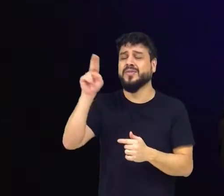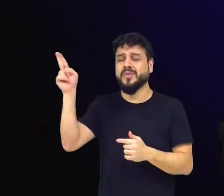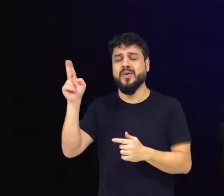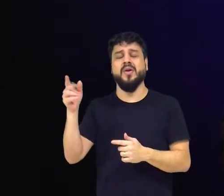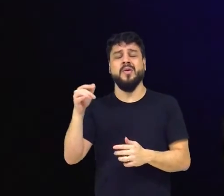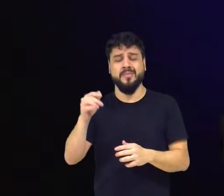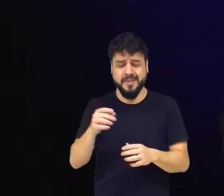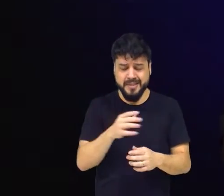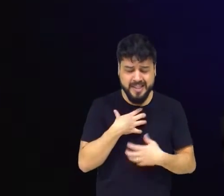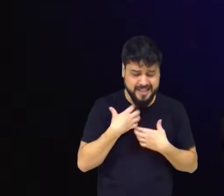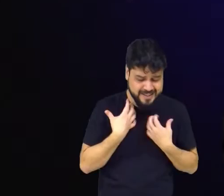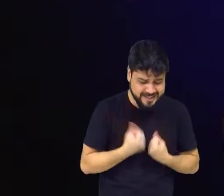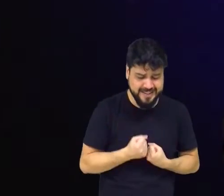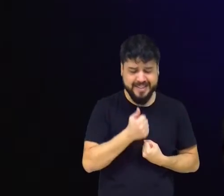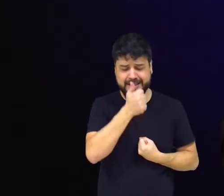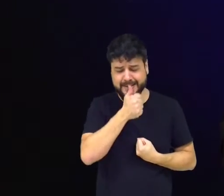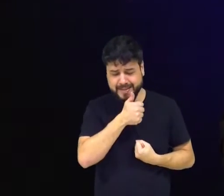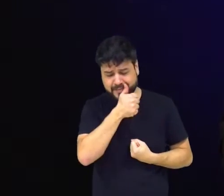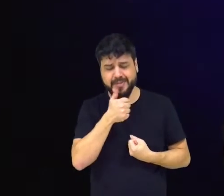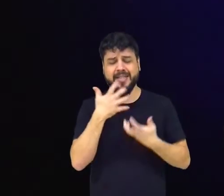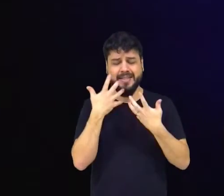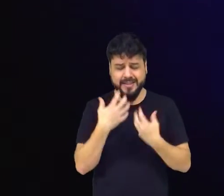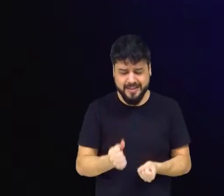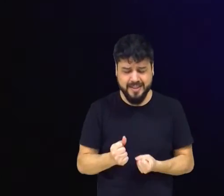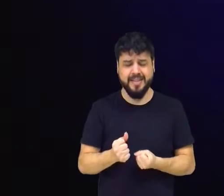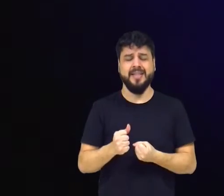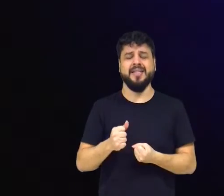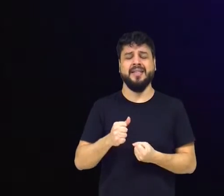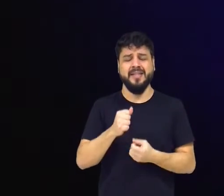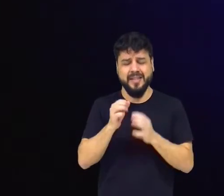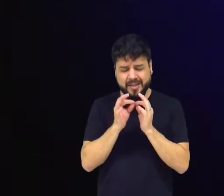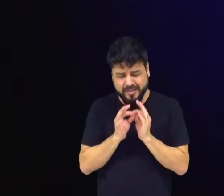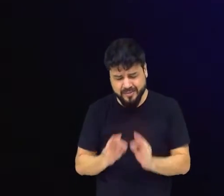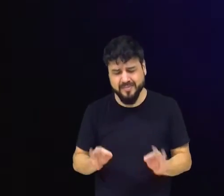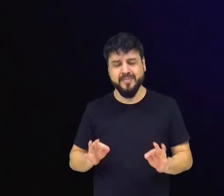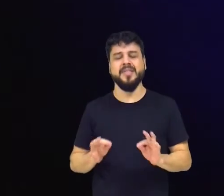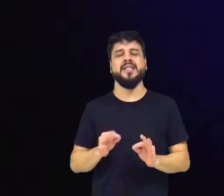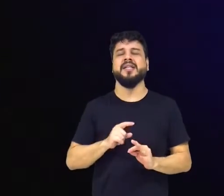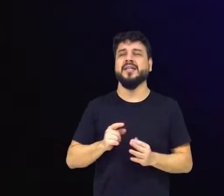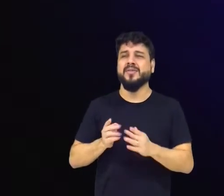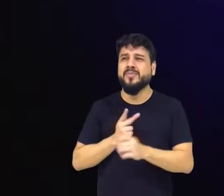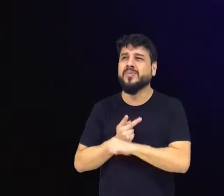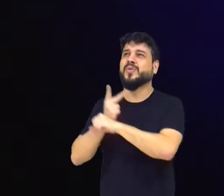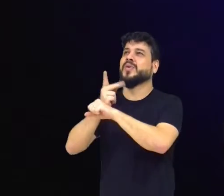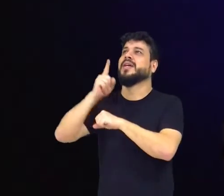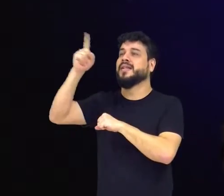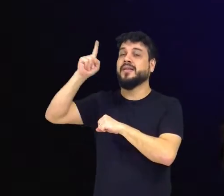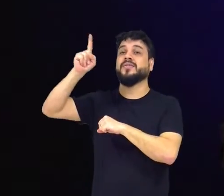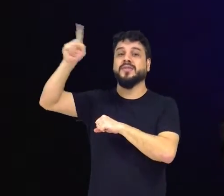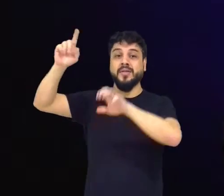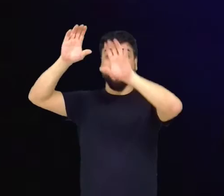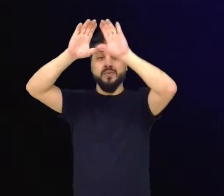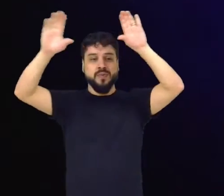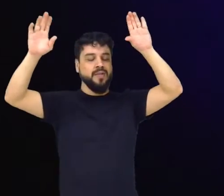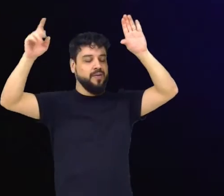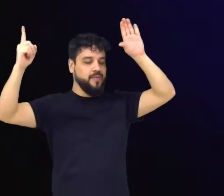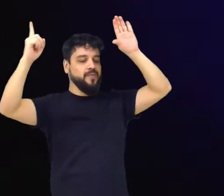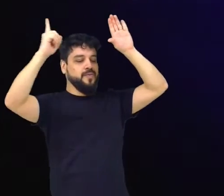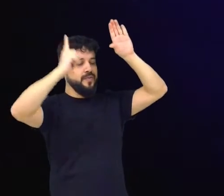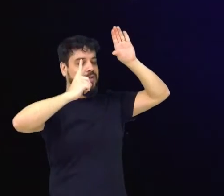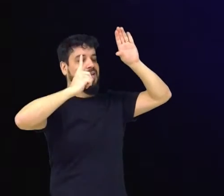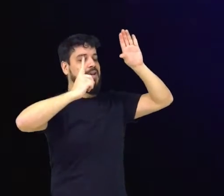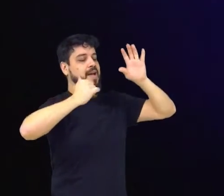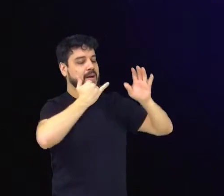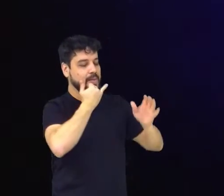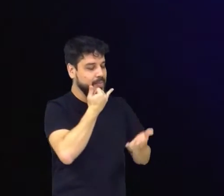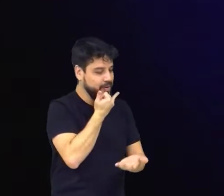a minha face, e se converter dos seus maus caminhos, então eu ouvirei dos céus, e perdoarei os seus pecados, e